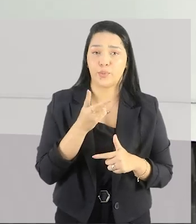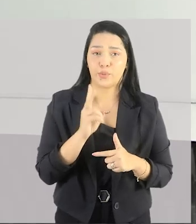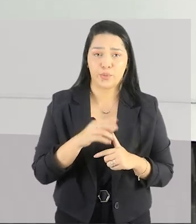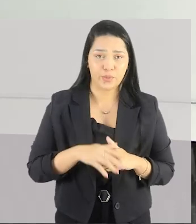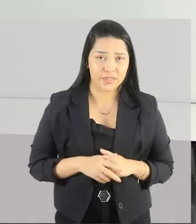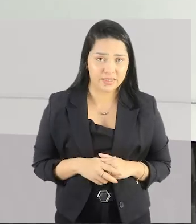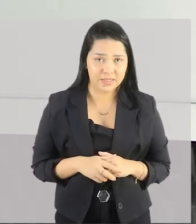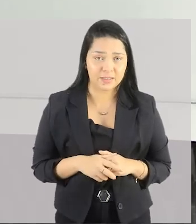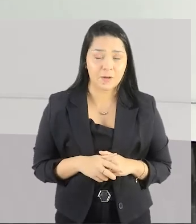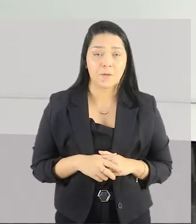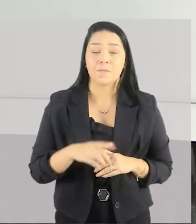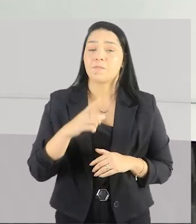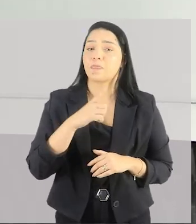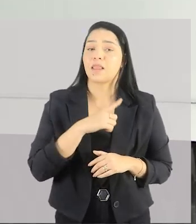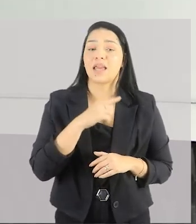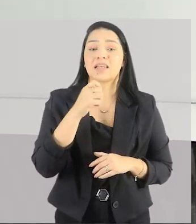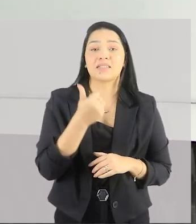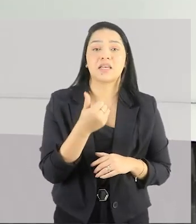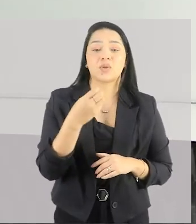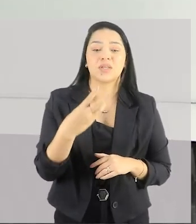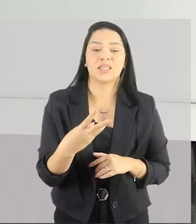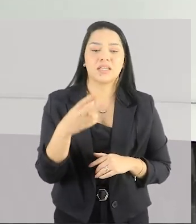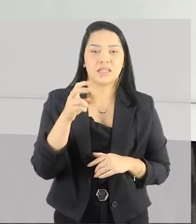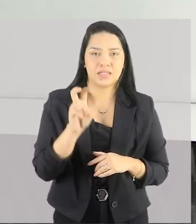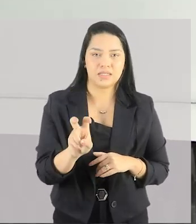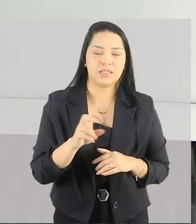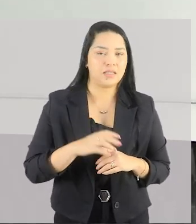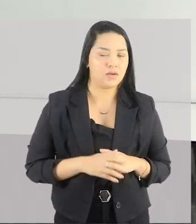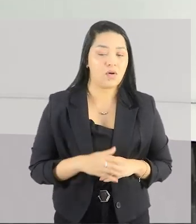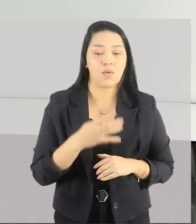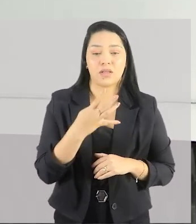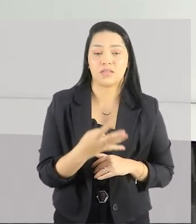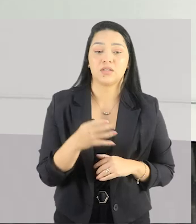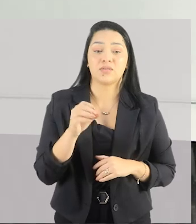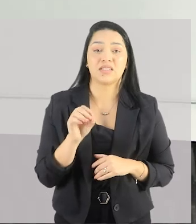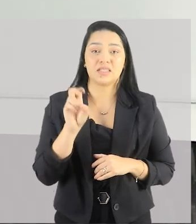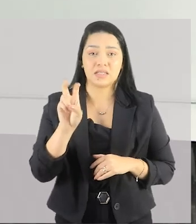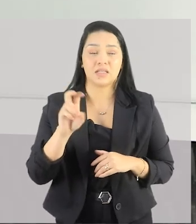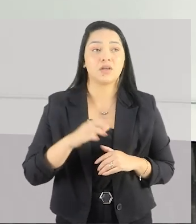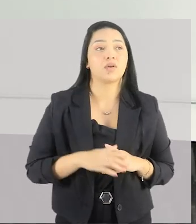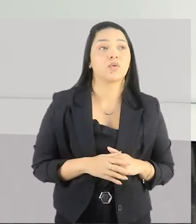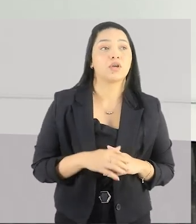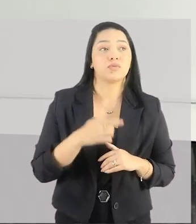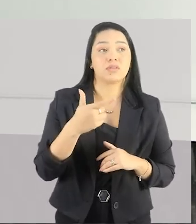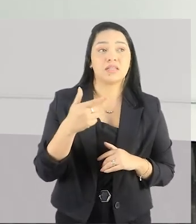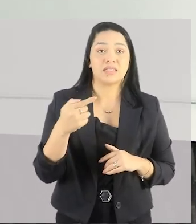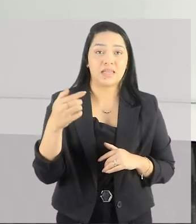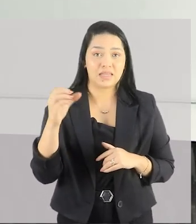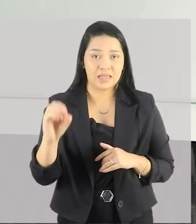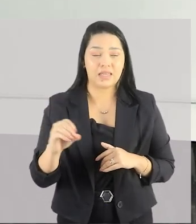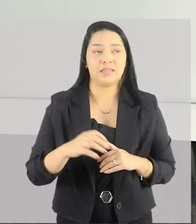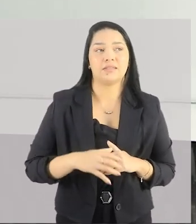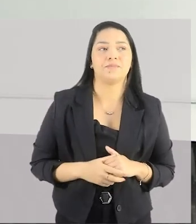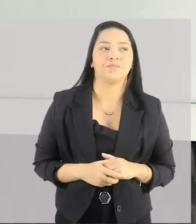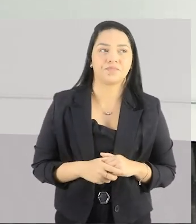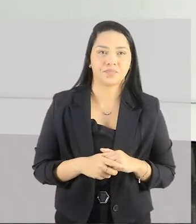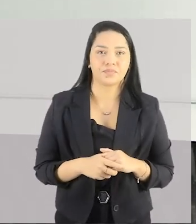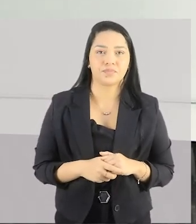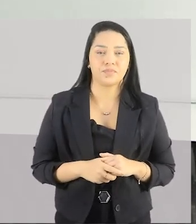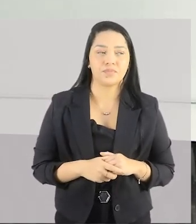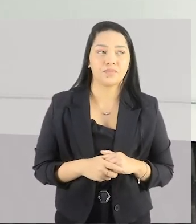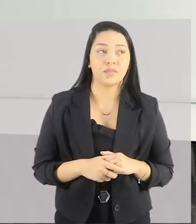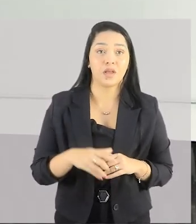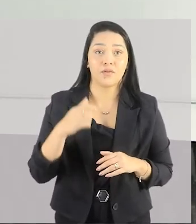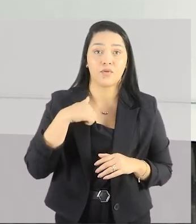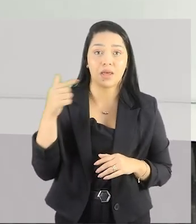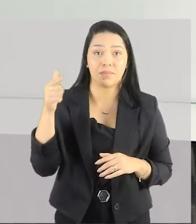por 2, a gente obtém 135, 405, 270. Ainda dá por 2. Aqui eu